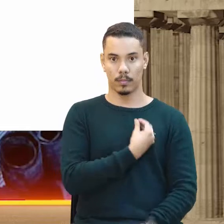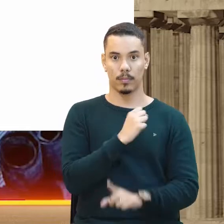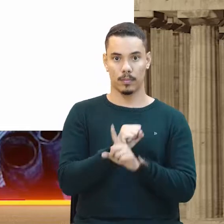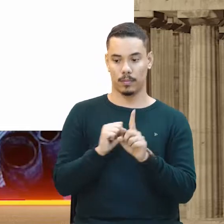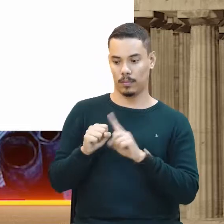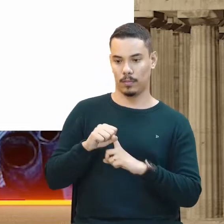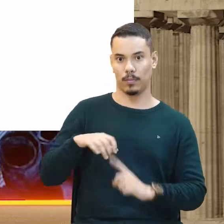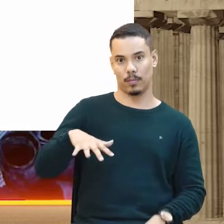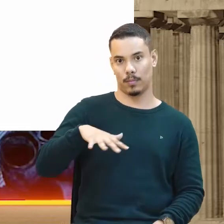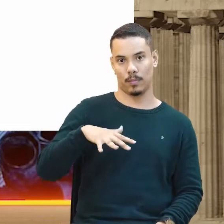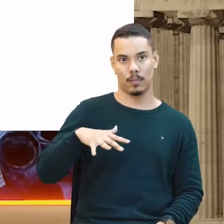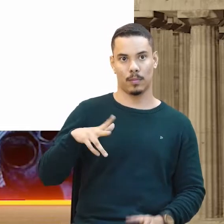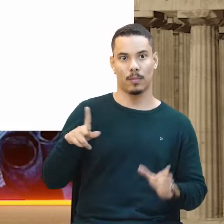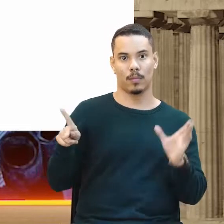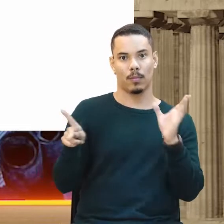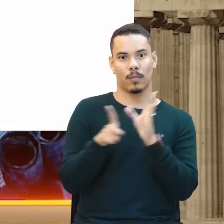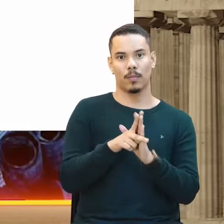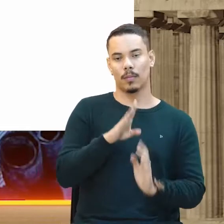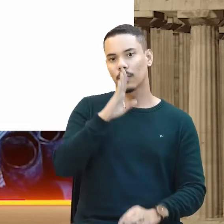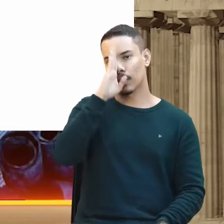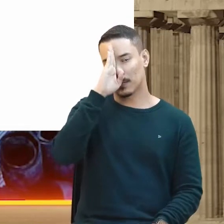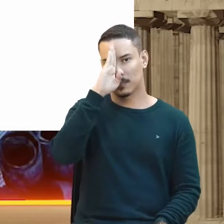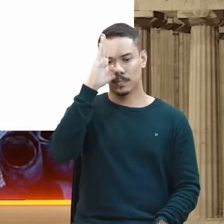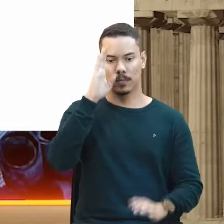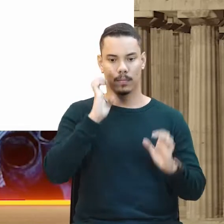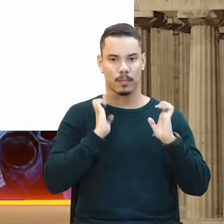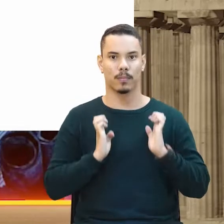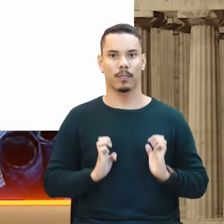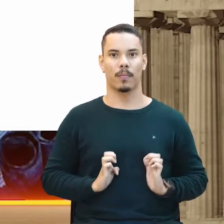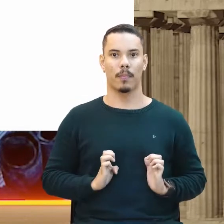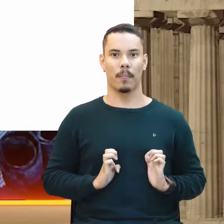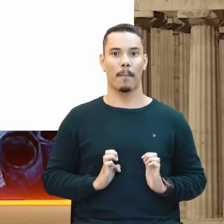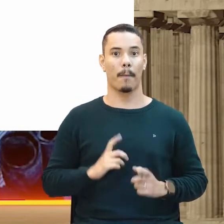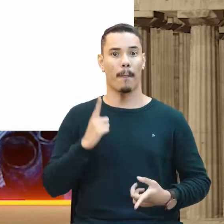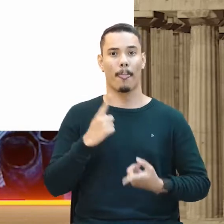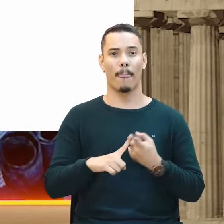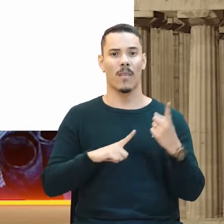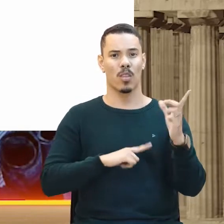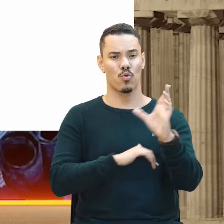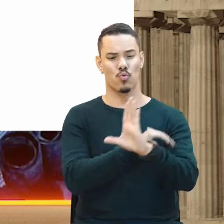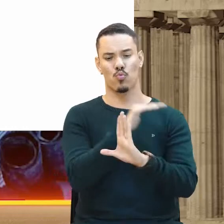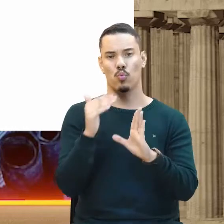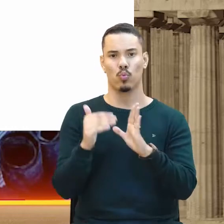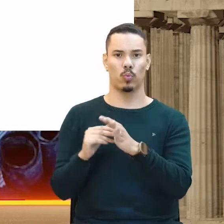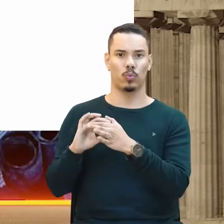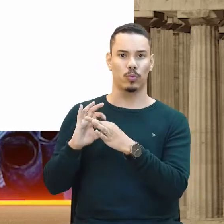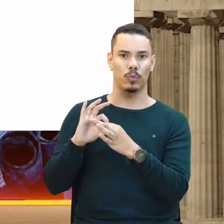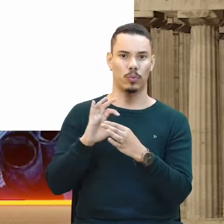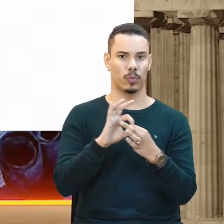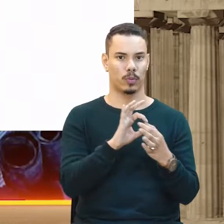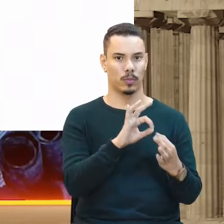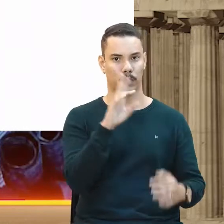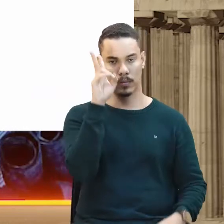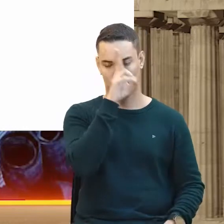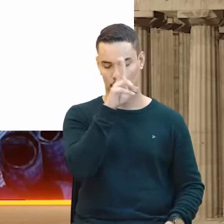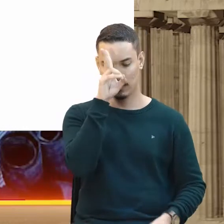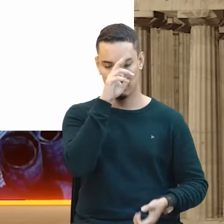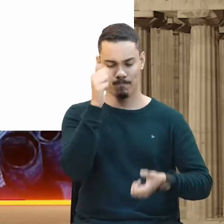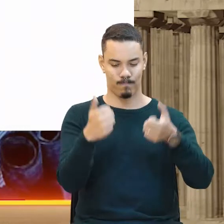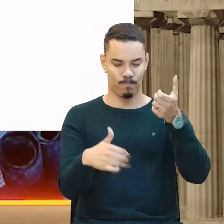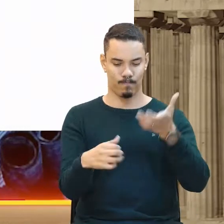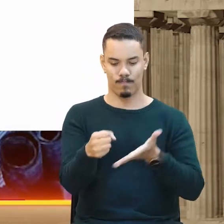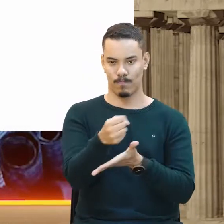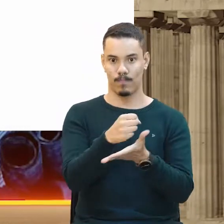sociedade pautada por princípios éticos, porque tem todo o contexto histórico ali fundamentado no ser